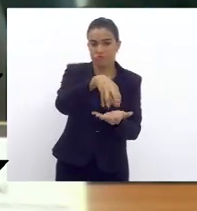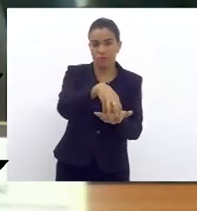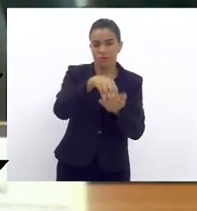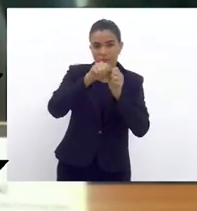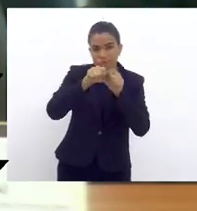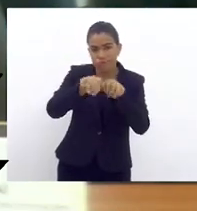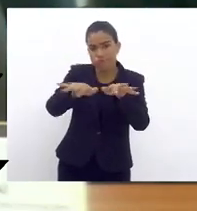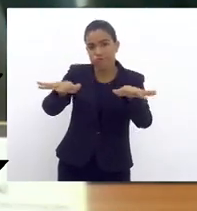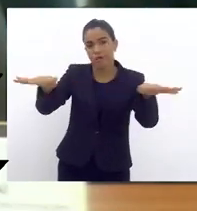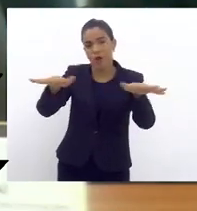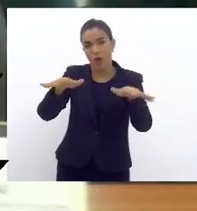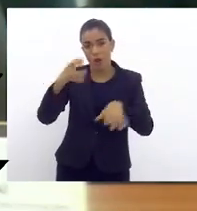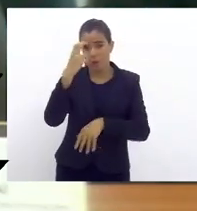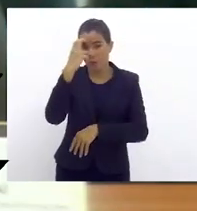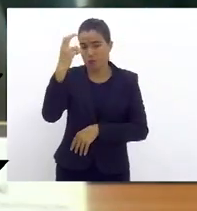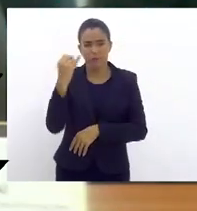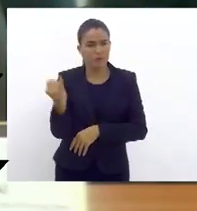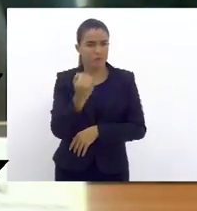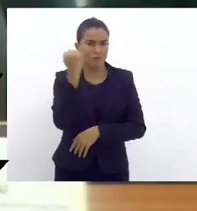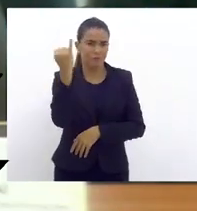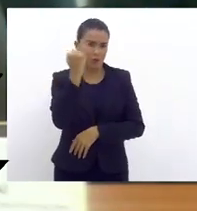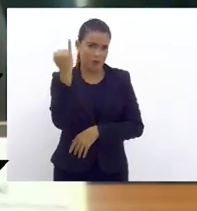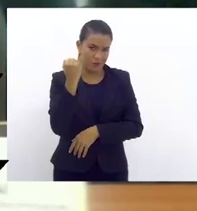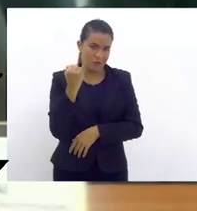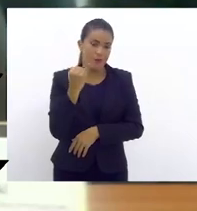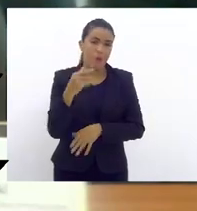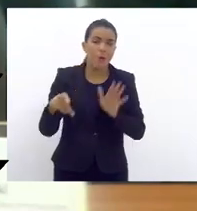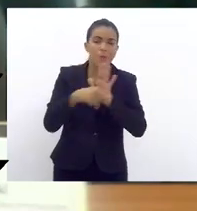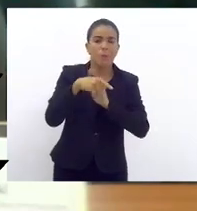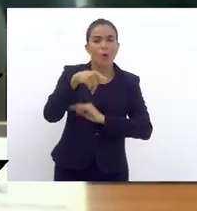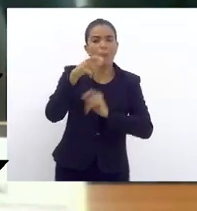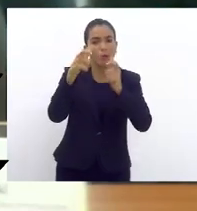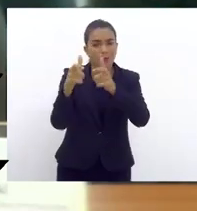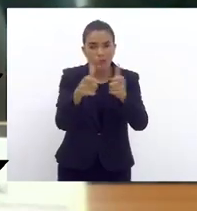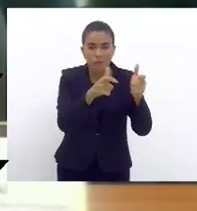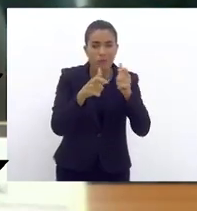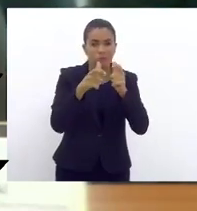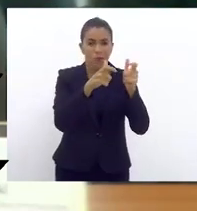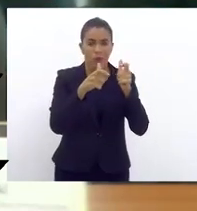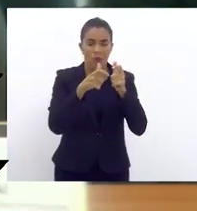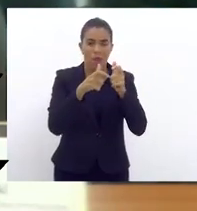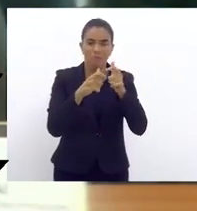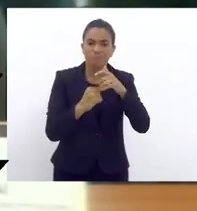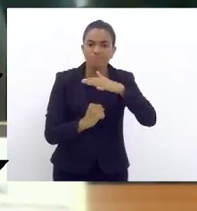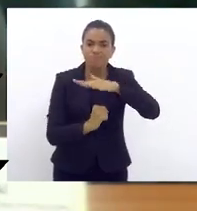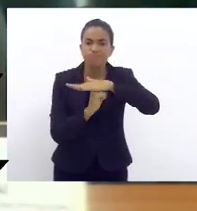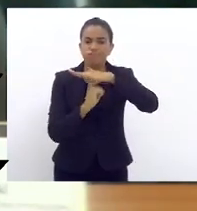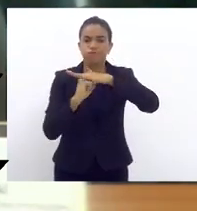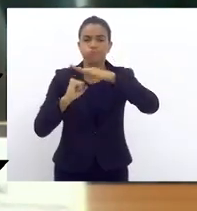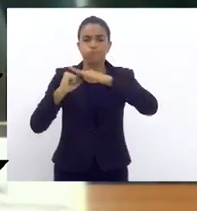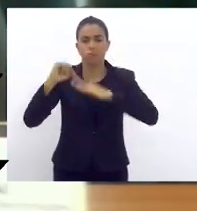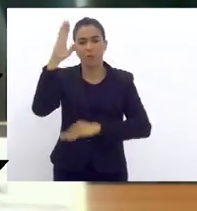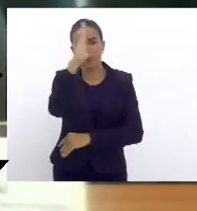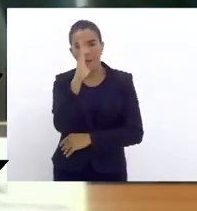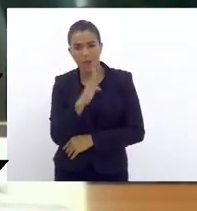difusão dessa cultura tão importante para a o próprio estabelecimento e a colunação do sentido do Brasil e aqui do Estado do Rio de